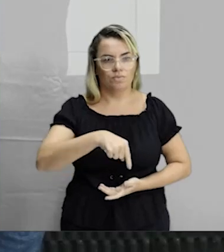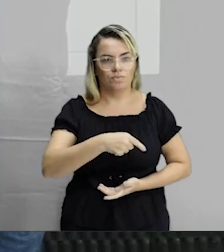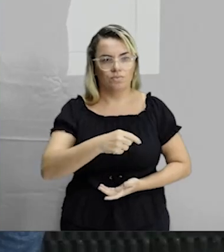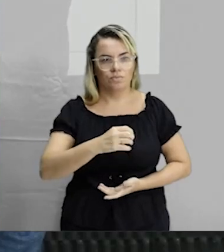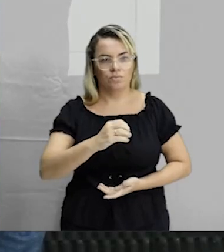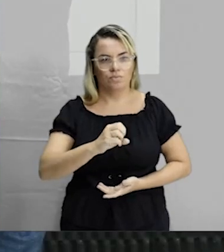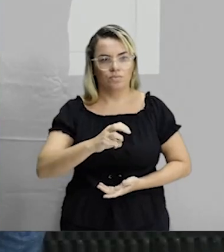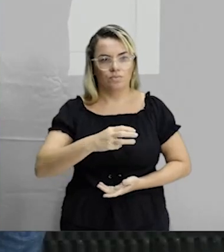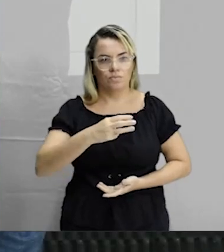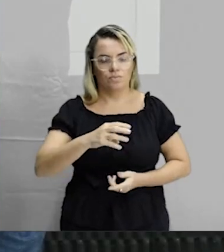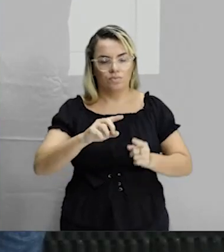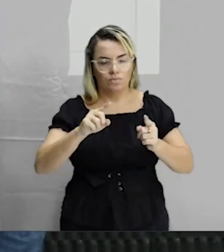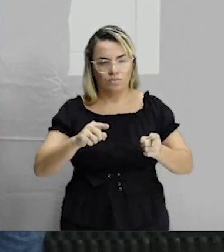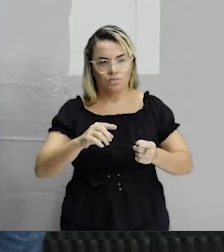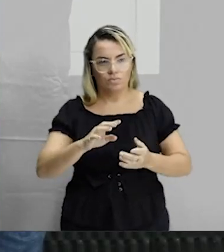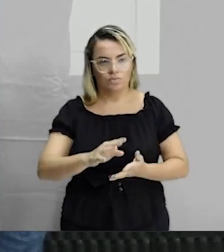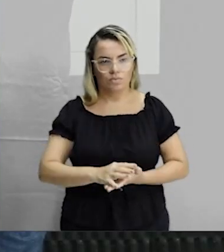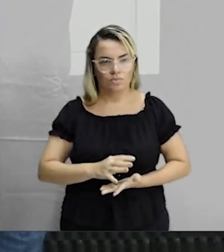elevado a t